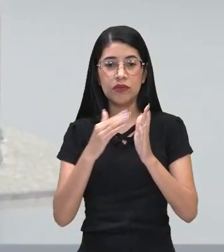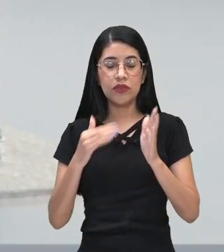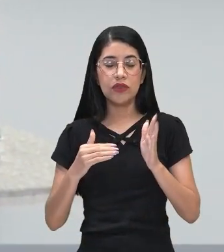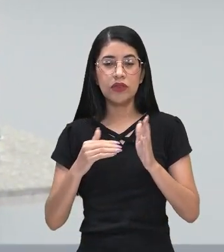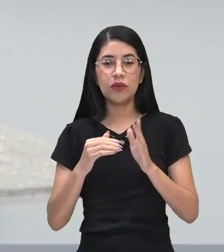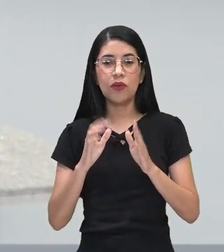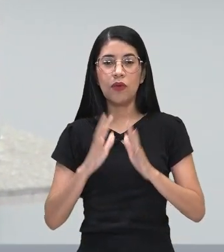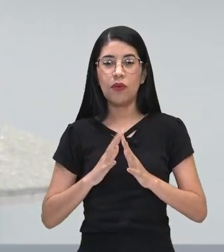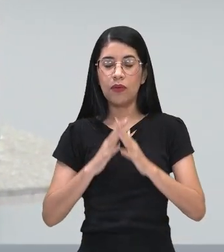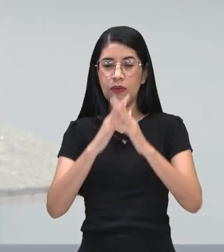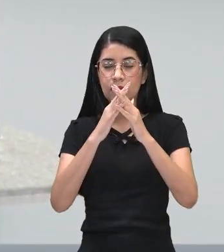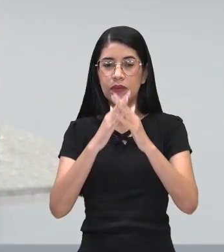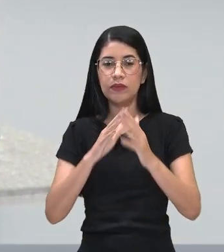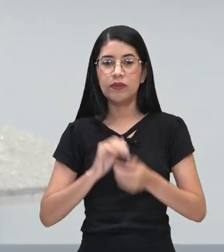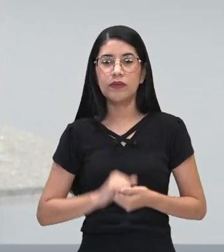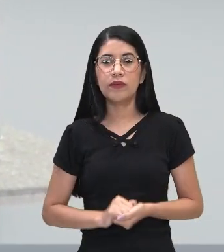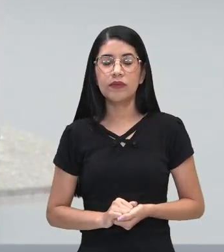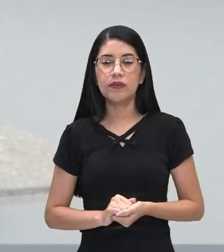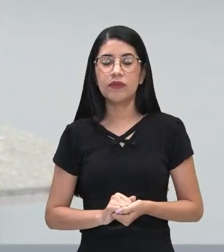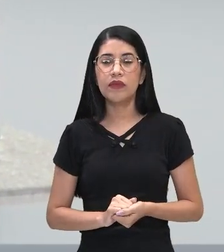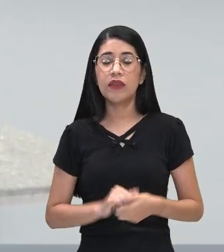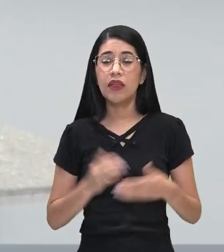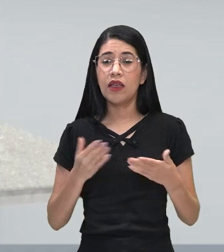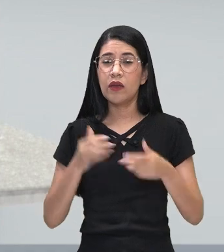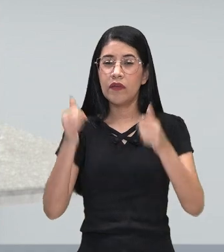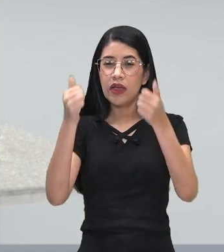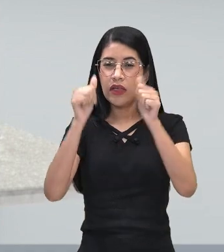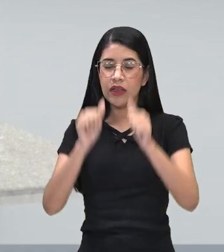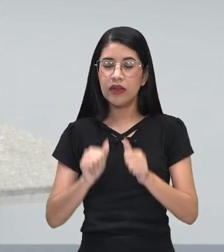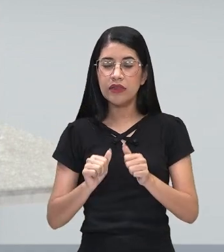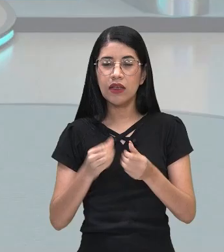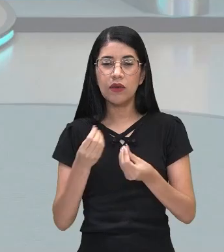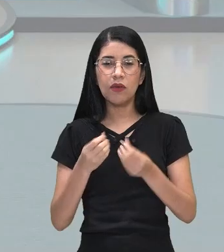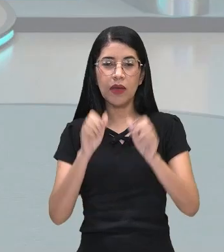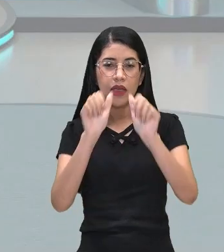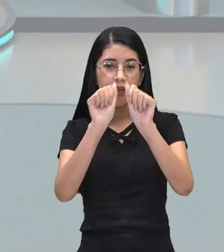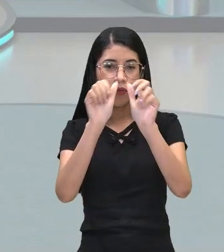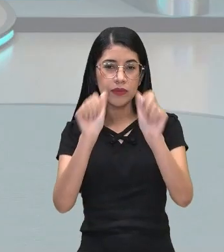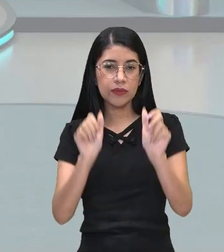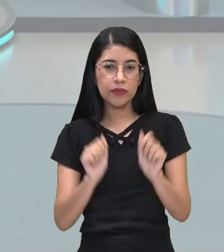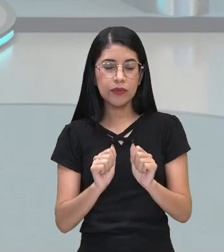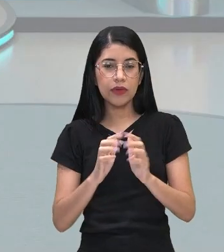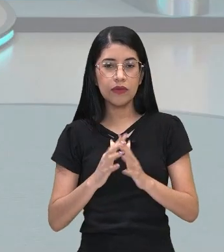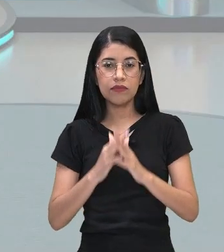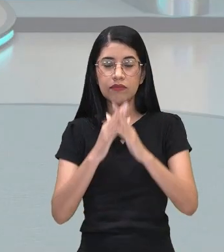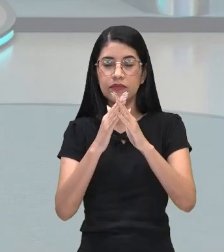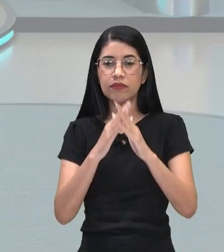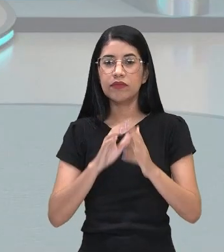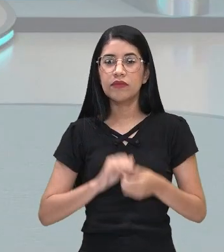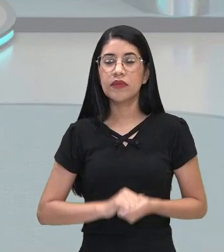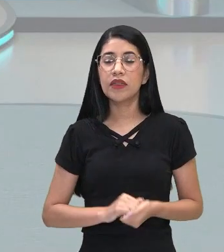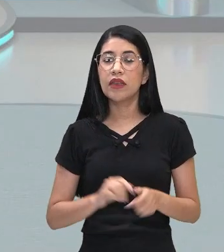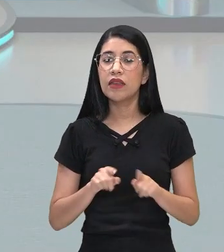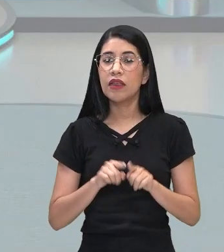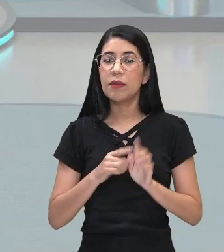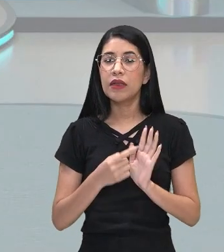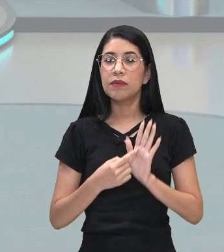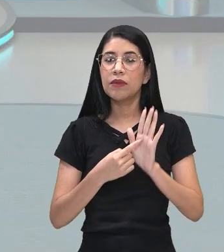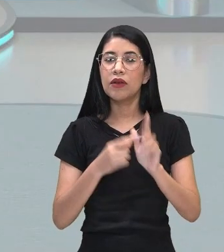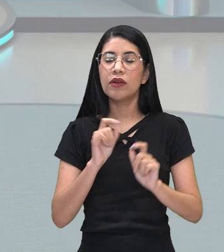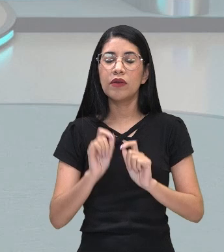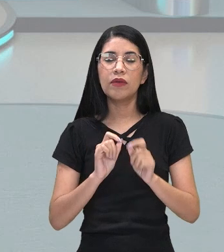certo? Então, agora vamos analisar a escultura gótica. A escultura gótica também expressa o desejo